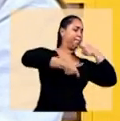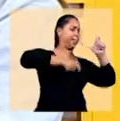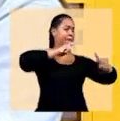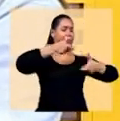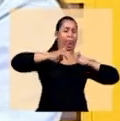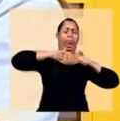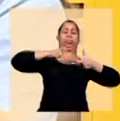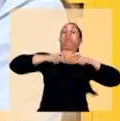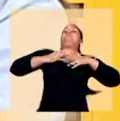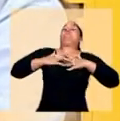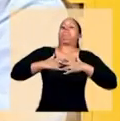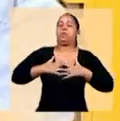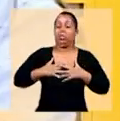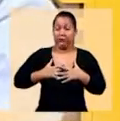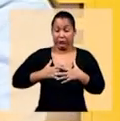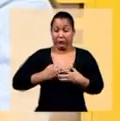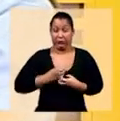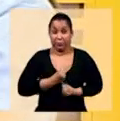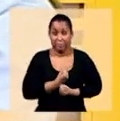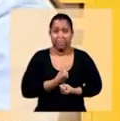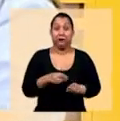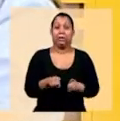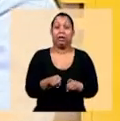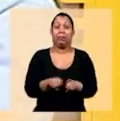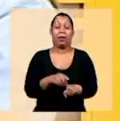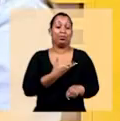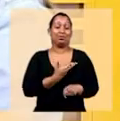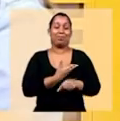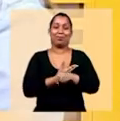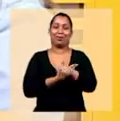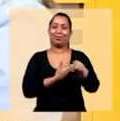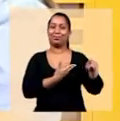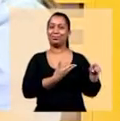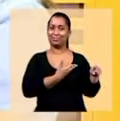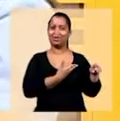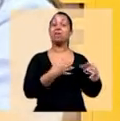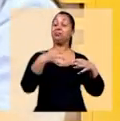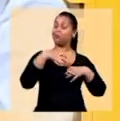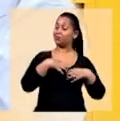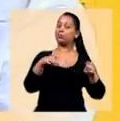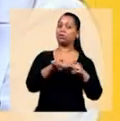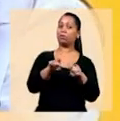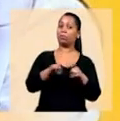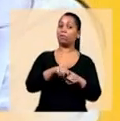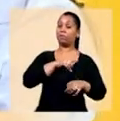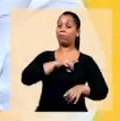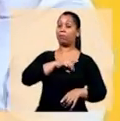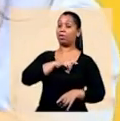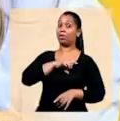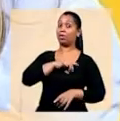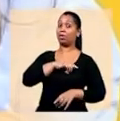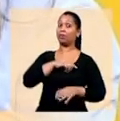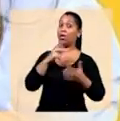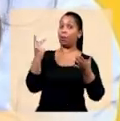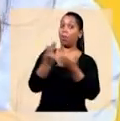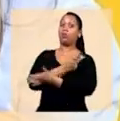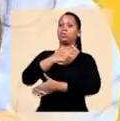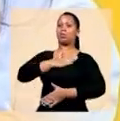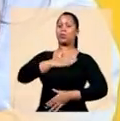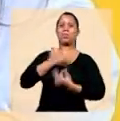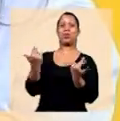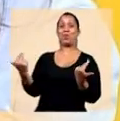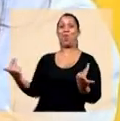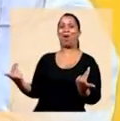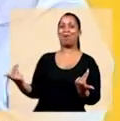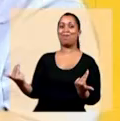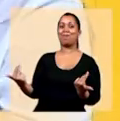Mas tem aquilo que é agredido indiretamente, que são os colegas de trabalho, porque às vezes sentem aquilo também e ficam com medo de que aquilo aconteça